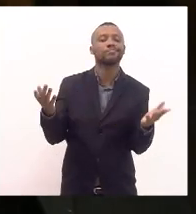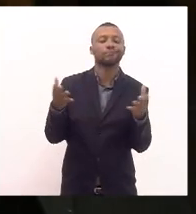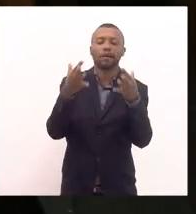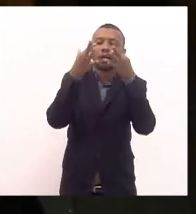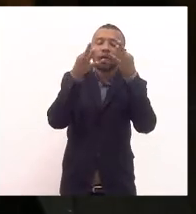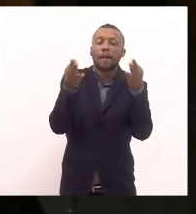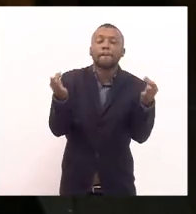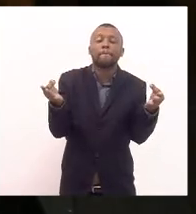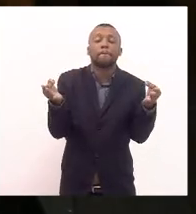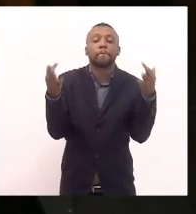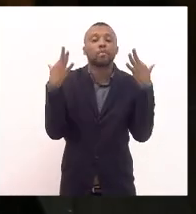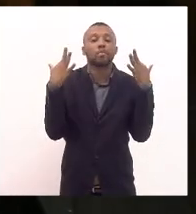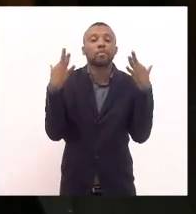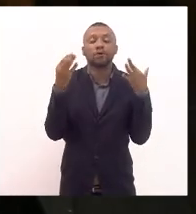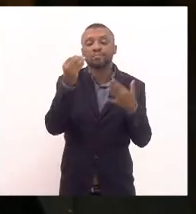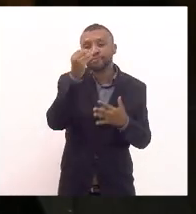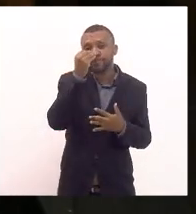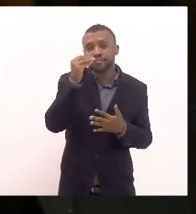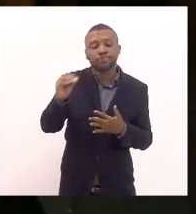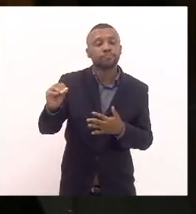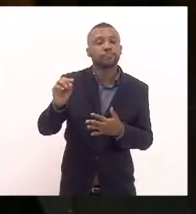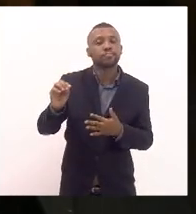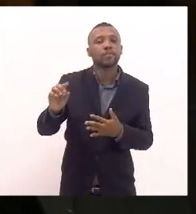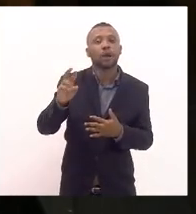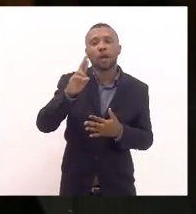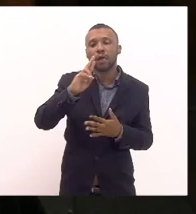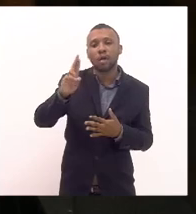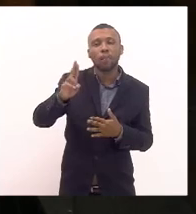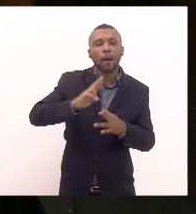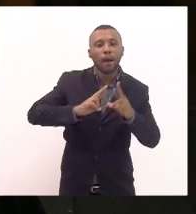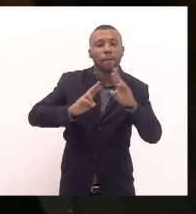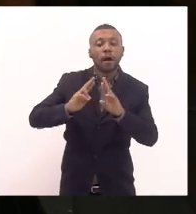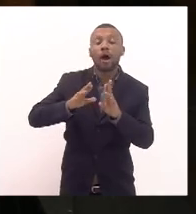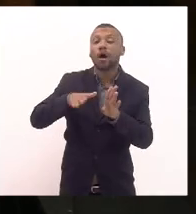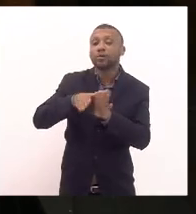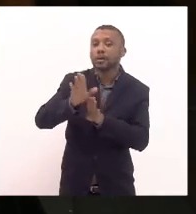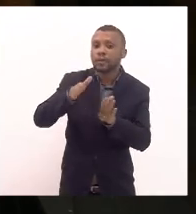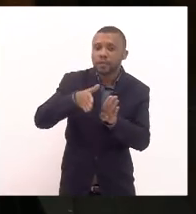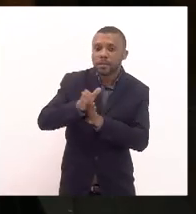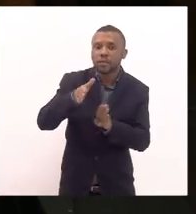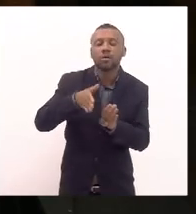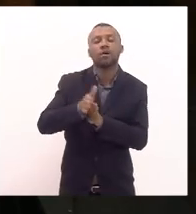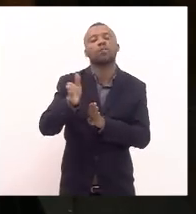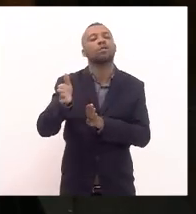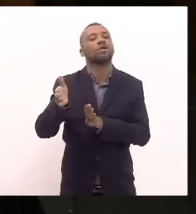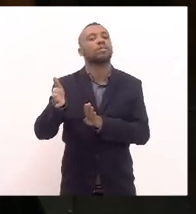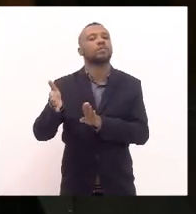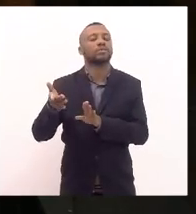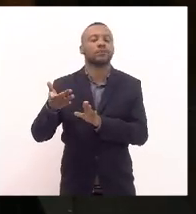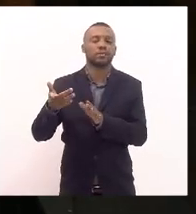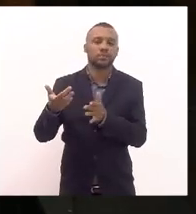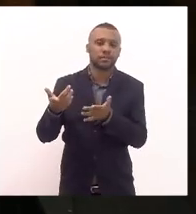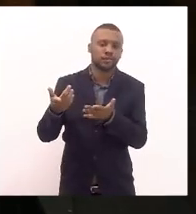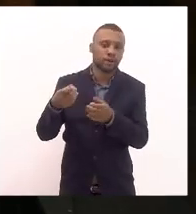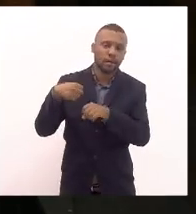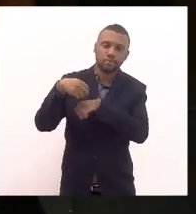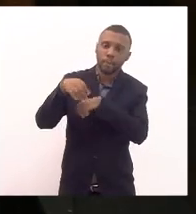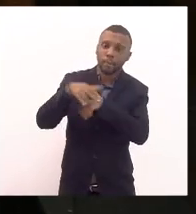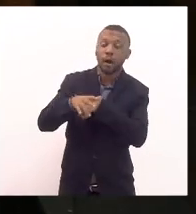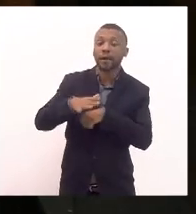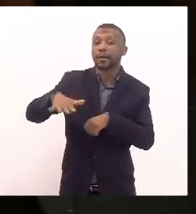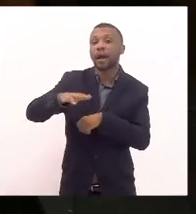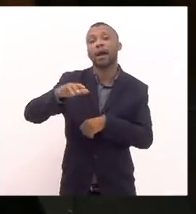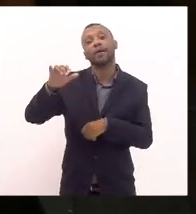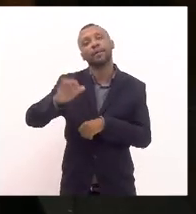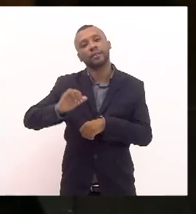a pandemia toda negando os resultados negando as orientações negando enfim as diretrizes que a